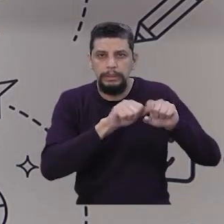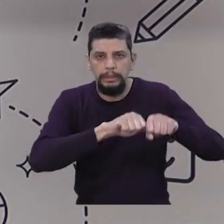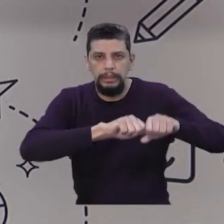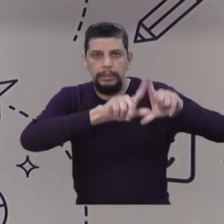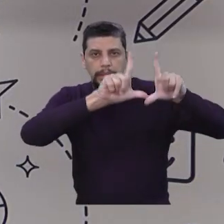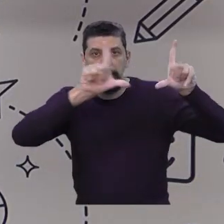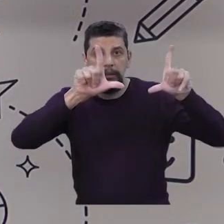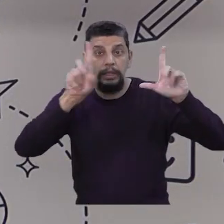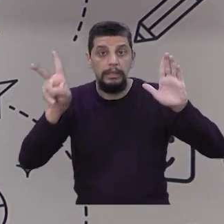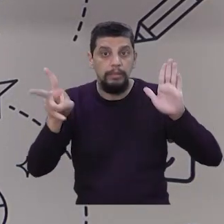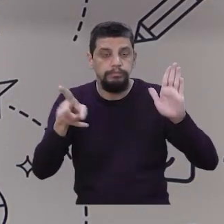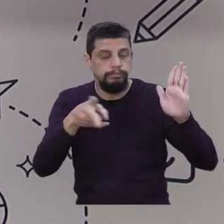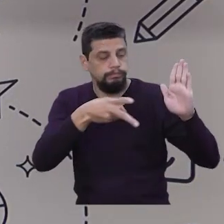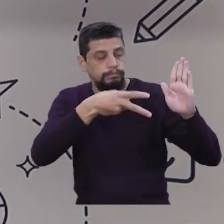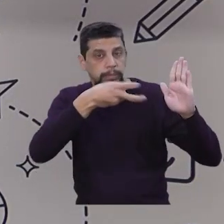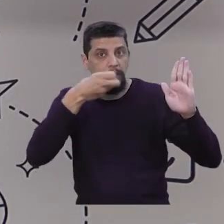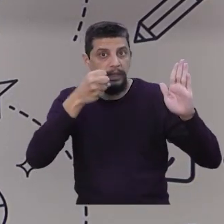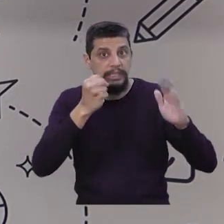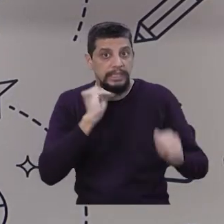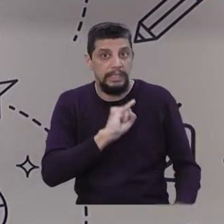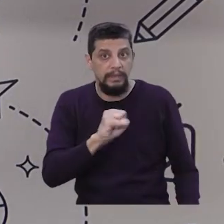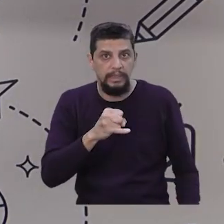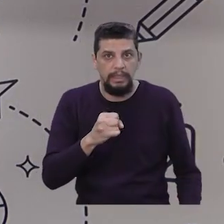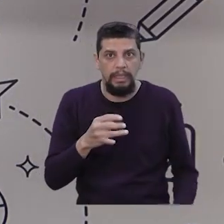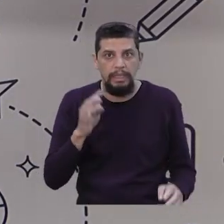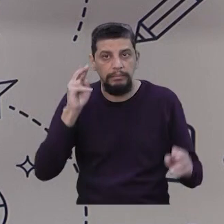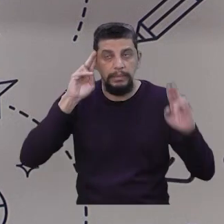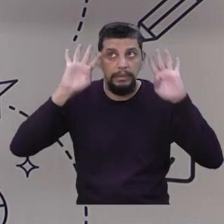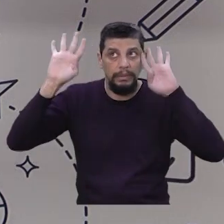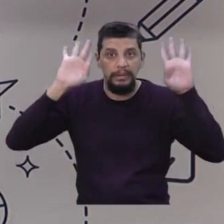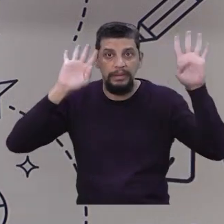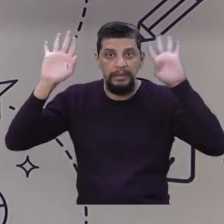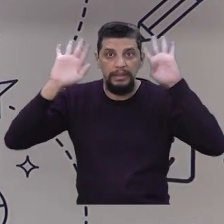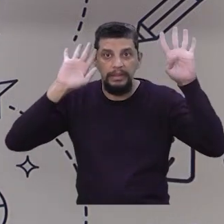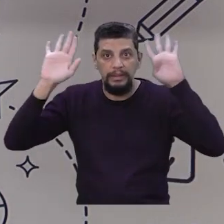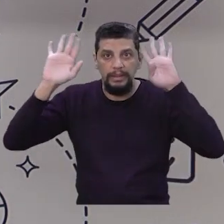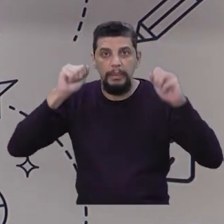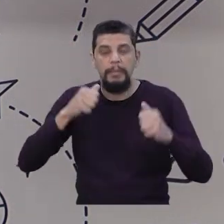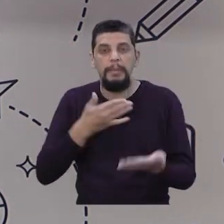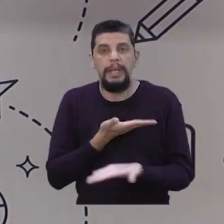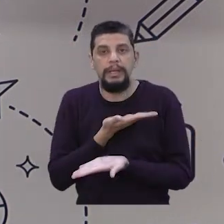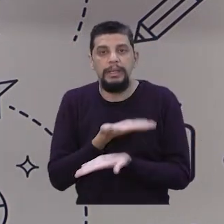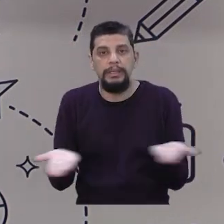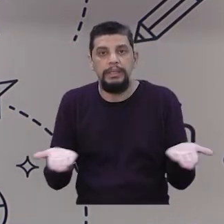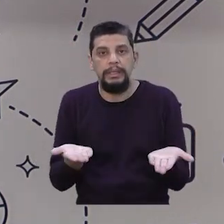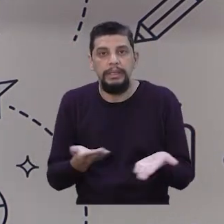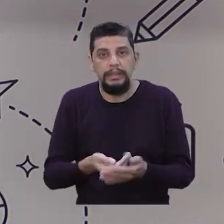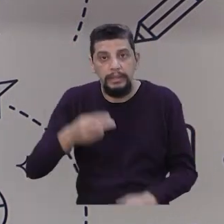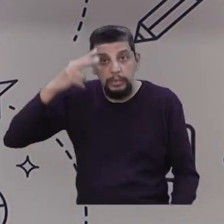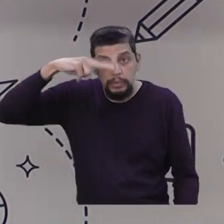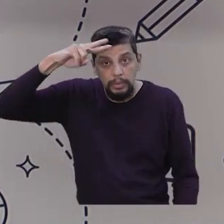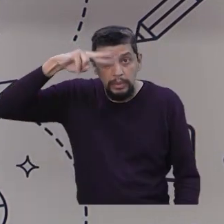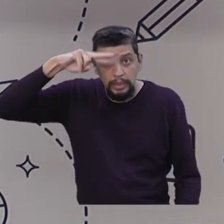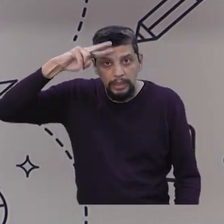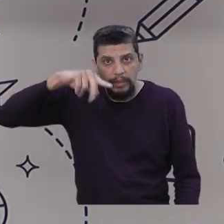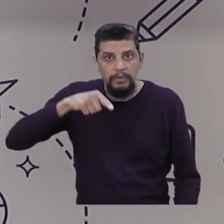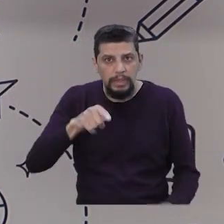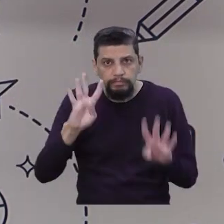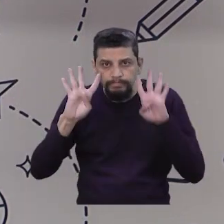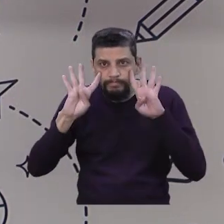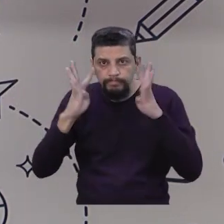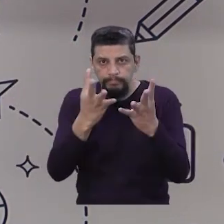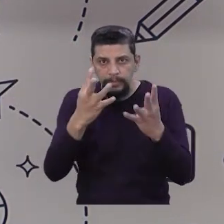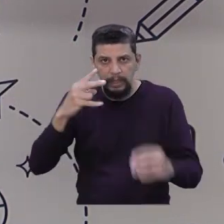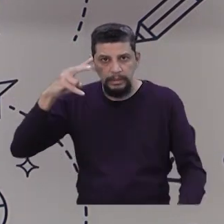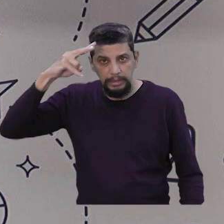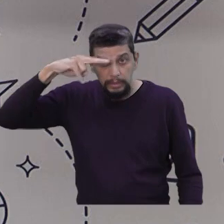Eu estava de olho para saber se você não está se distraindo e perdendo pedacinhos da história. Você ficou